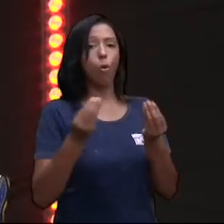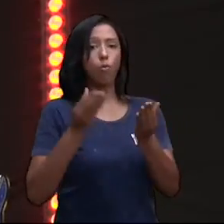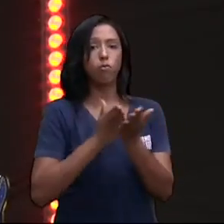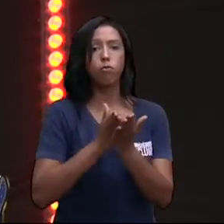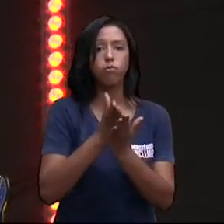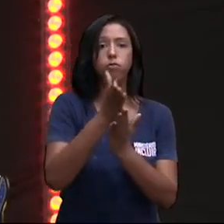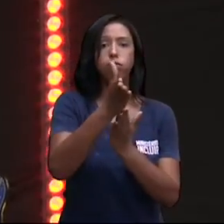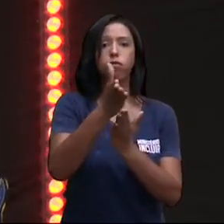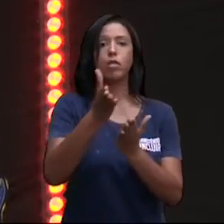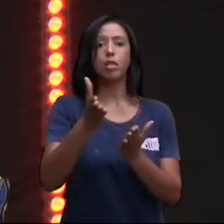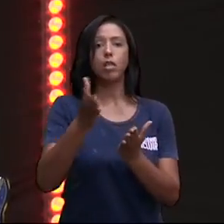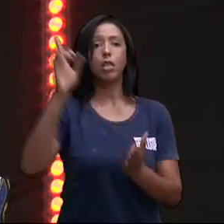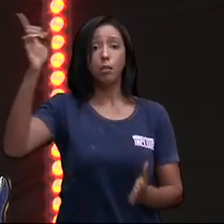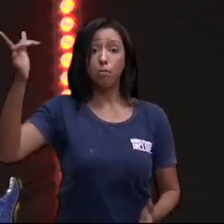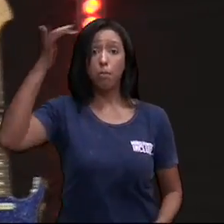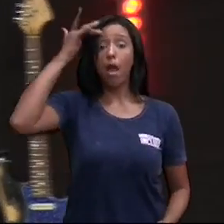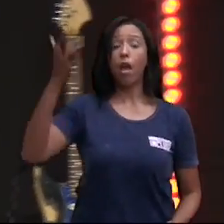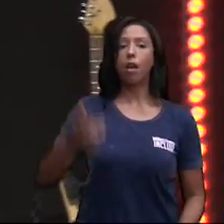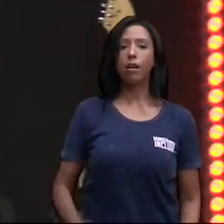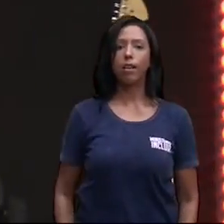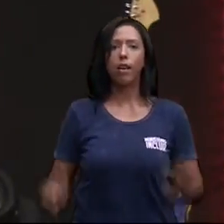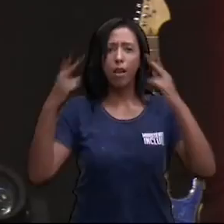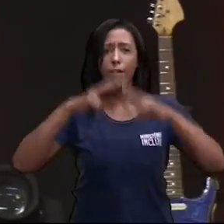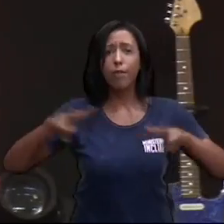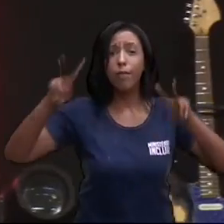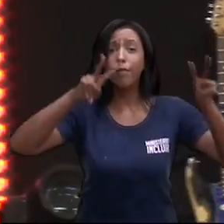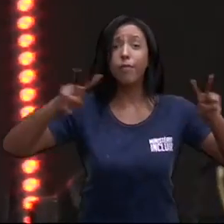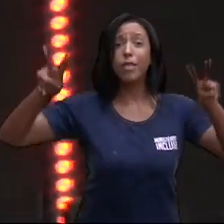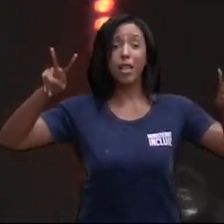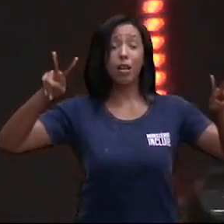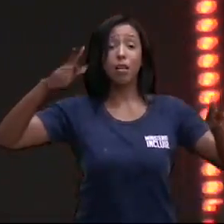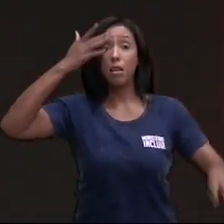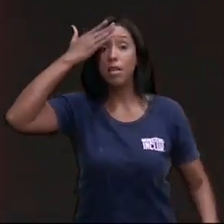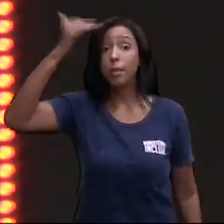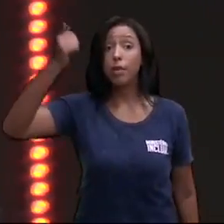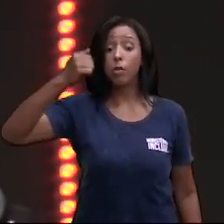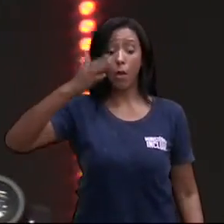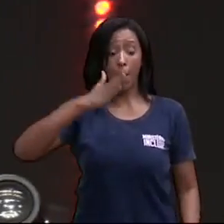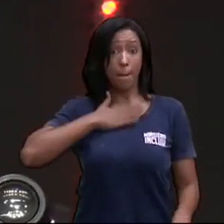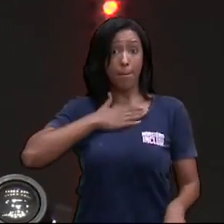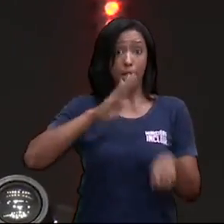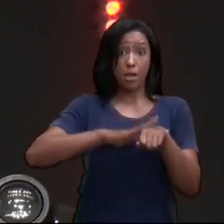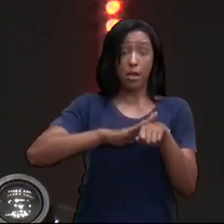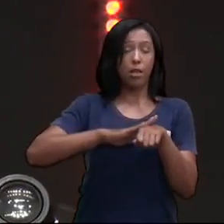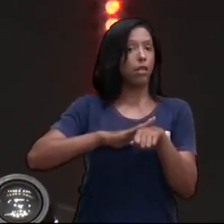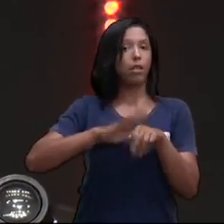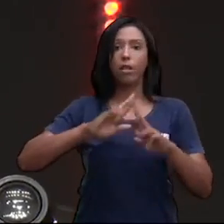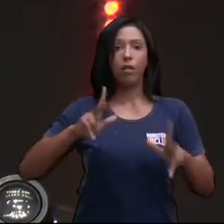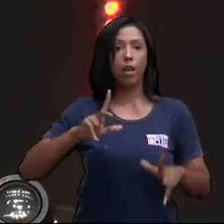percepção veio uma visão veio uma sabedoria que eu sabia que não era minha veio